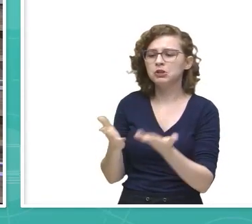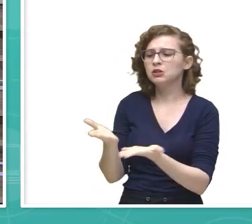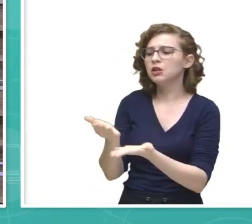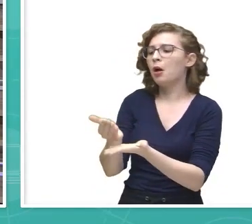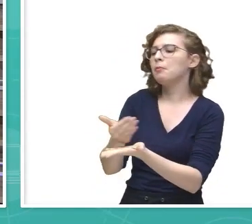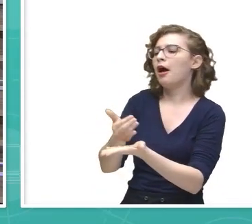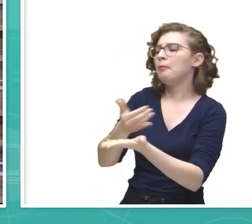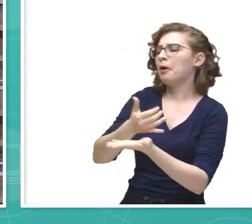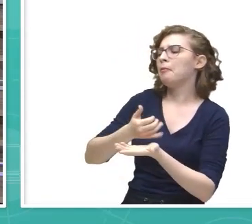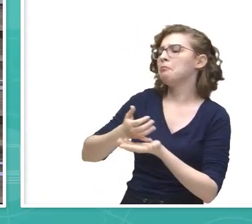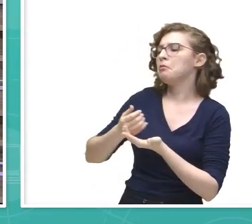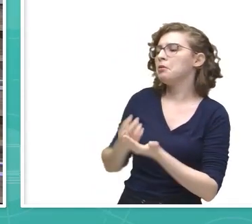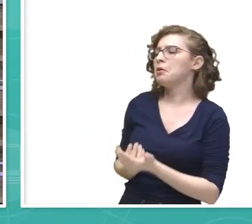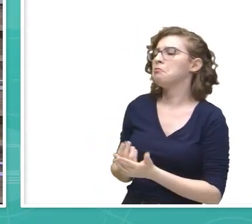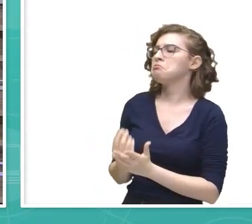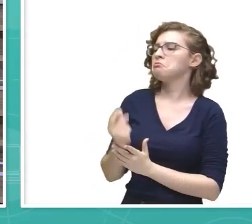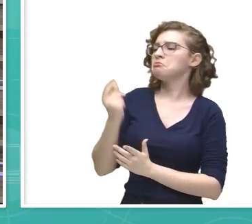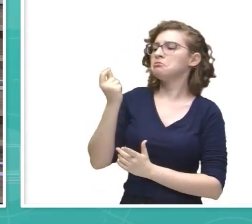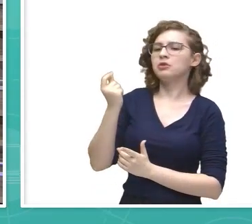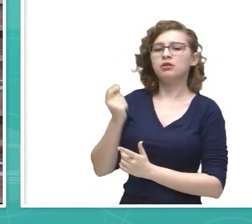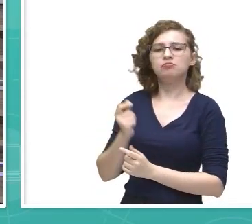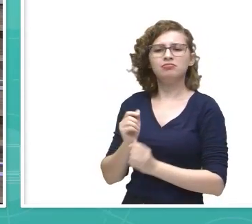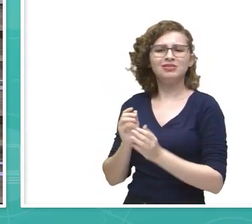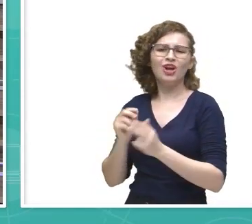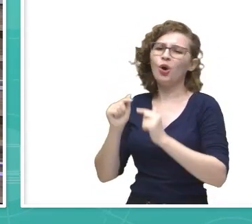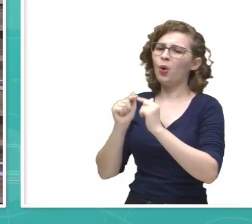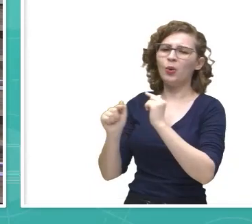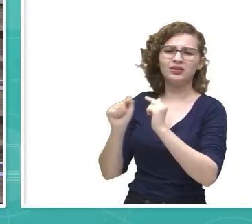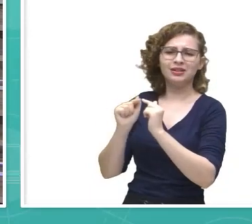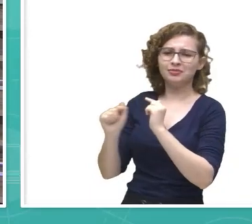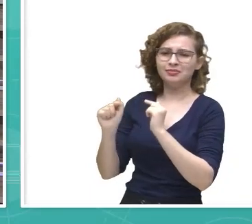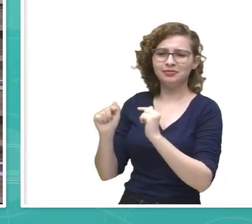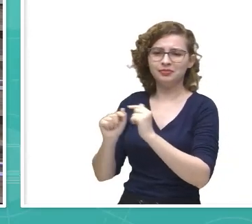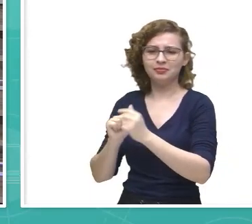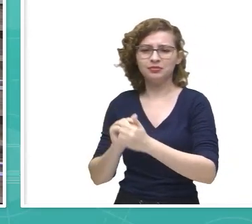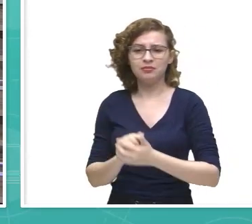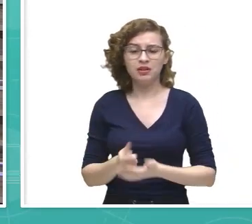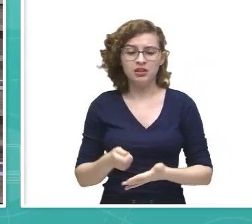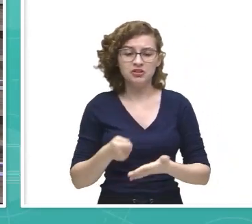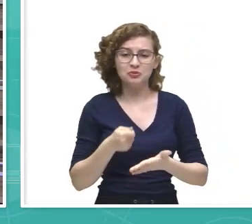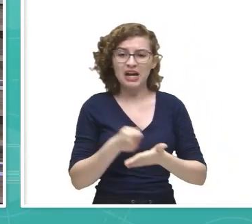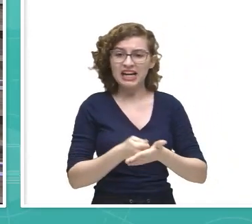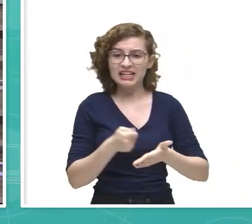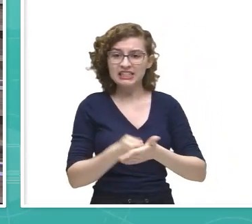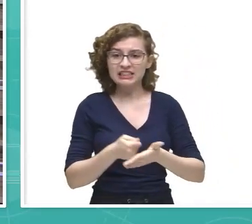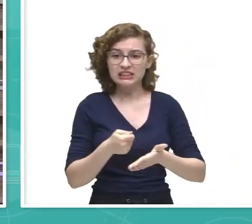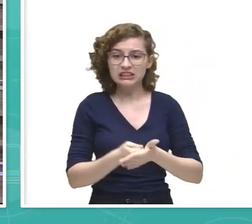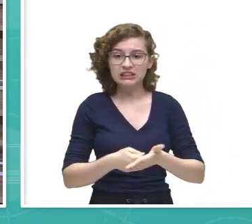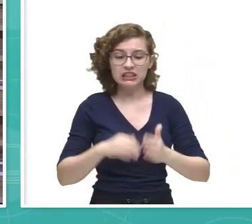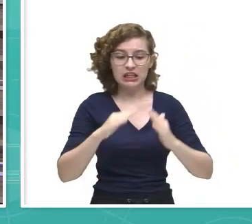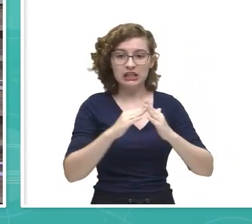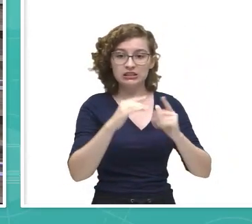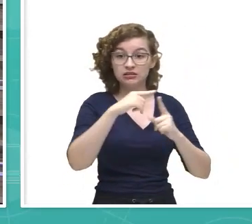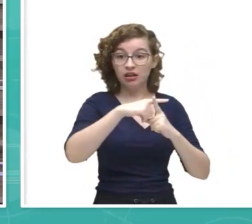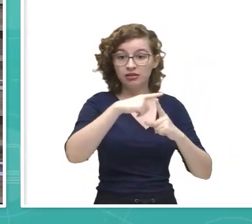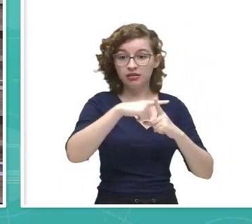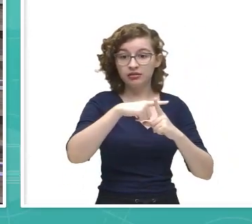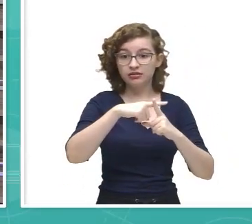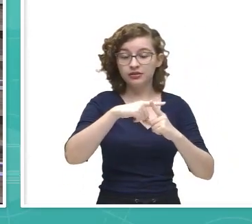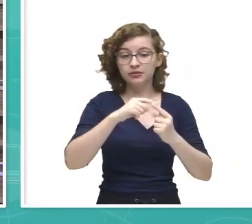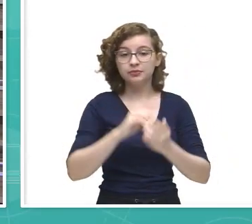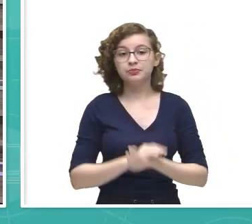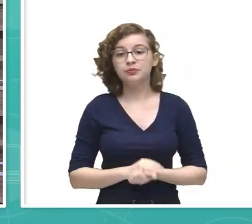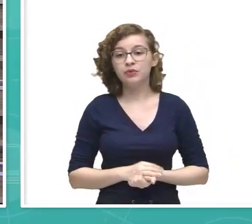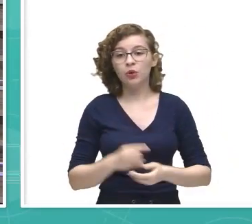acúmulo e venda de materiais, houve uma resistência muito grande por setores da própria igreja, e principalmente porque o